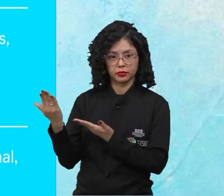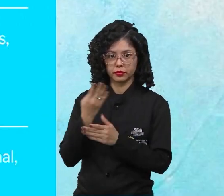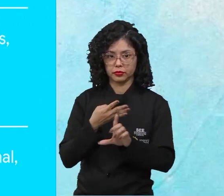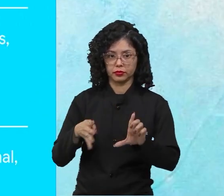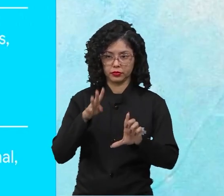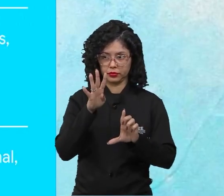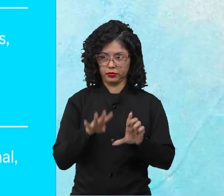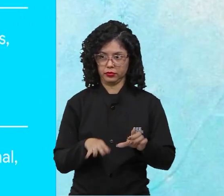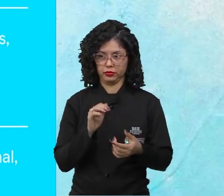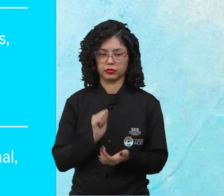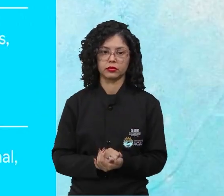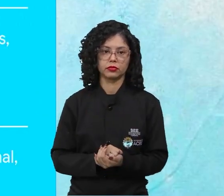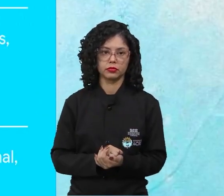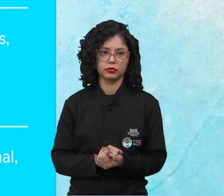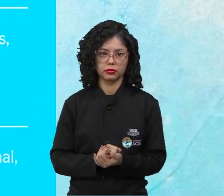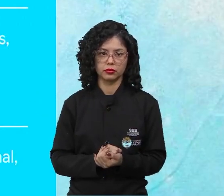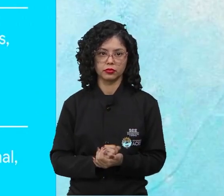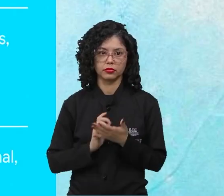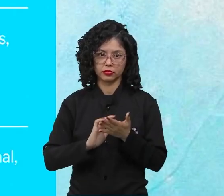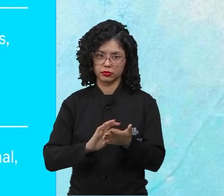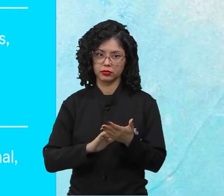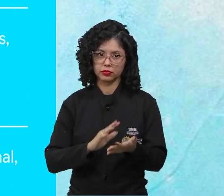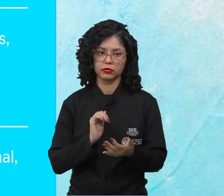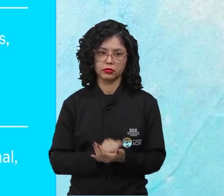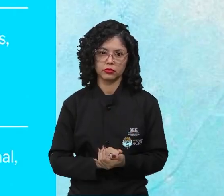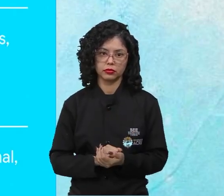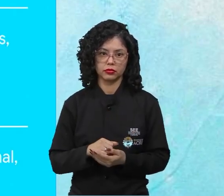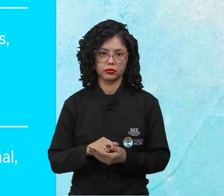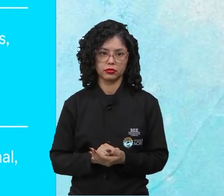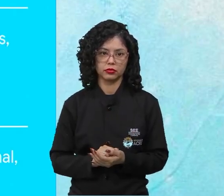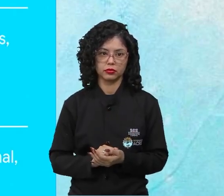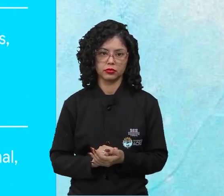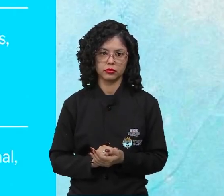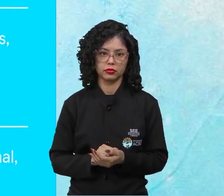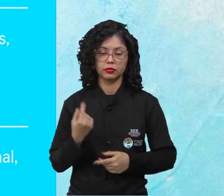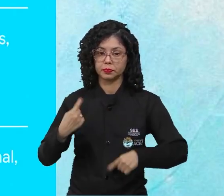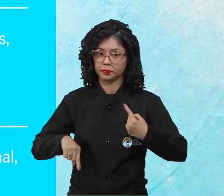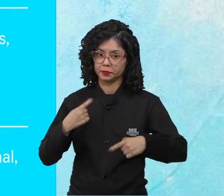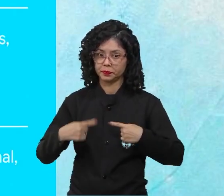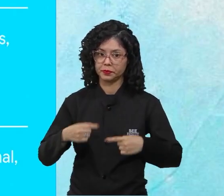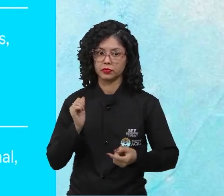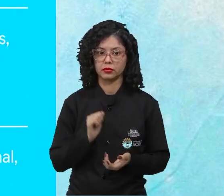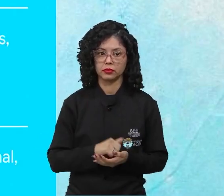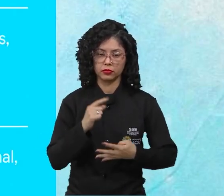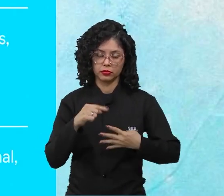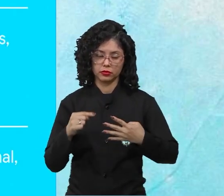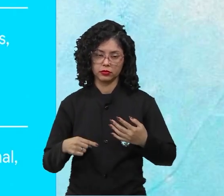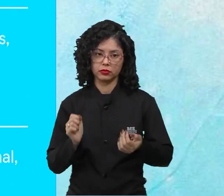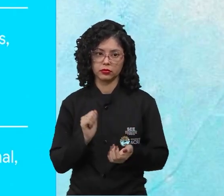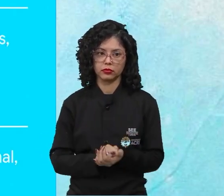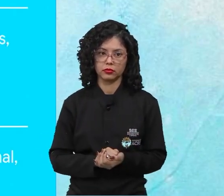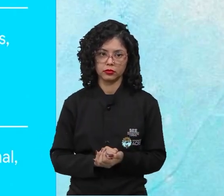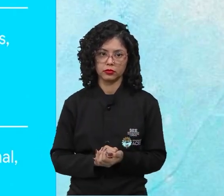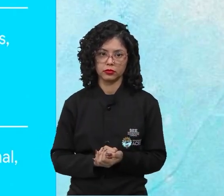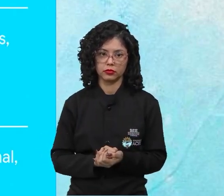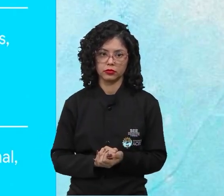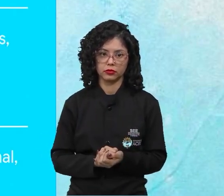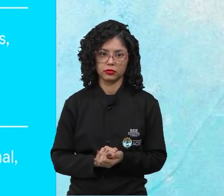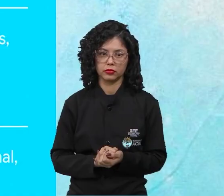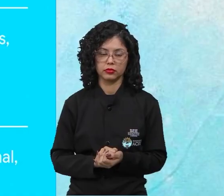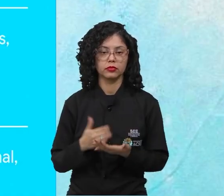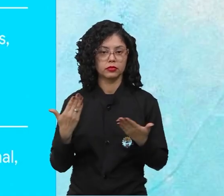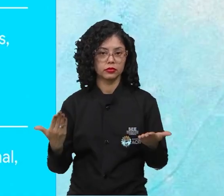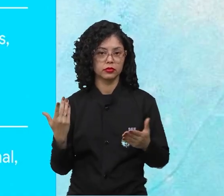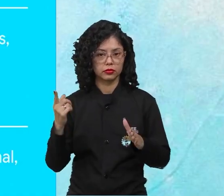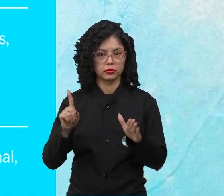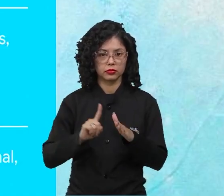para vocês, da publicidade digital versus a publicidade política. Obviamente que a publicidade política, ela